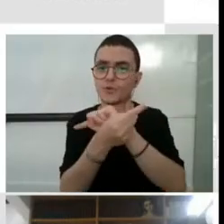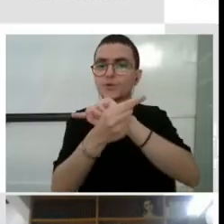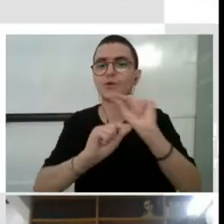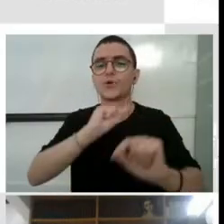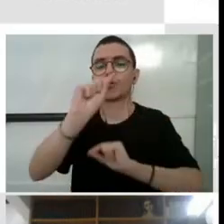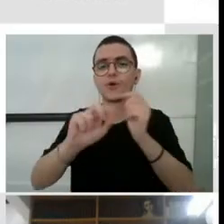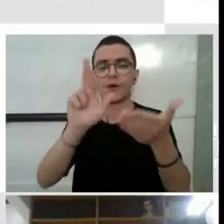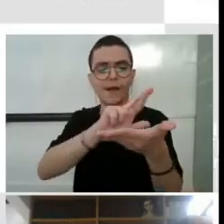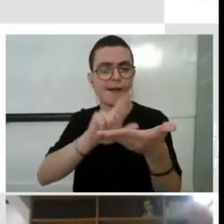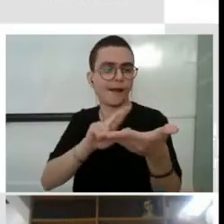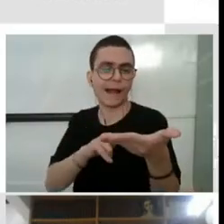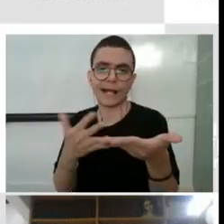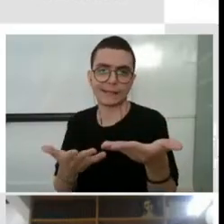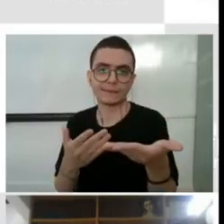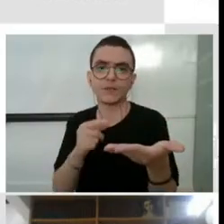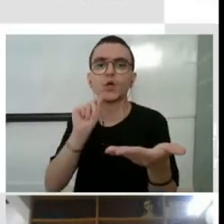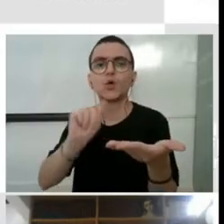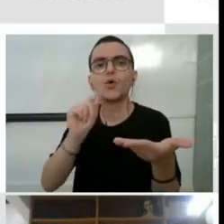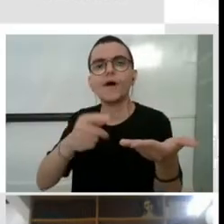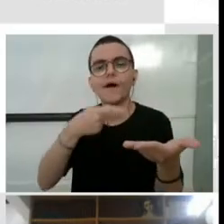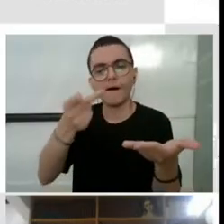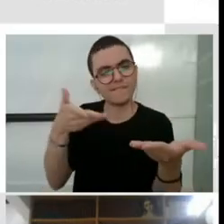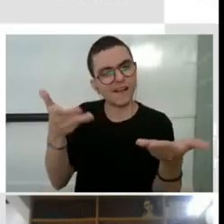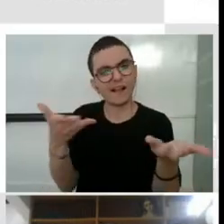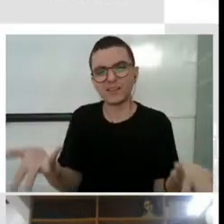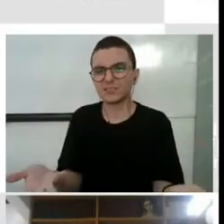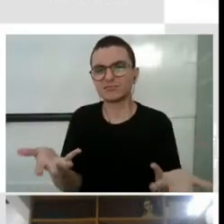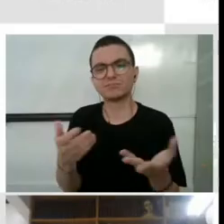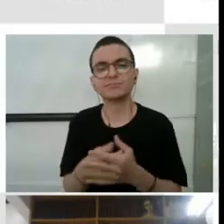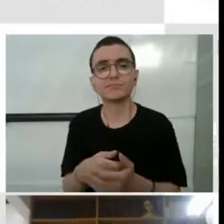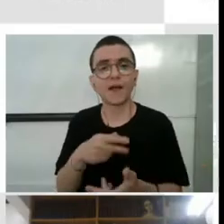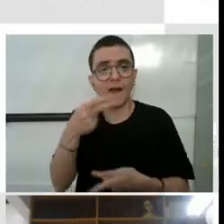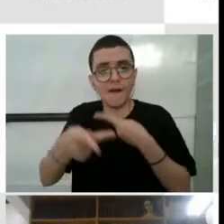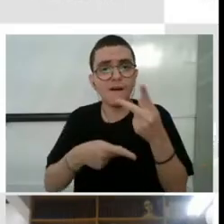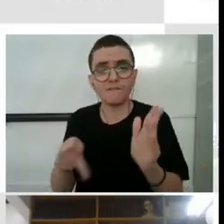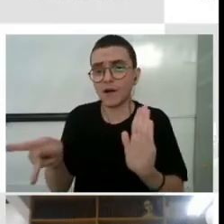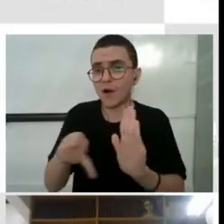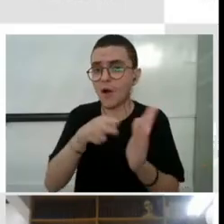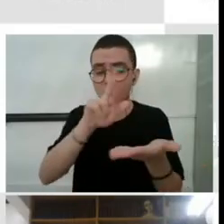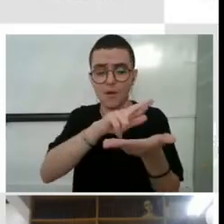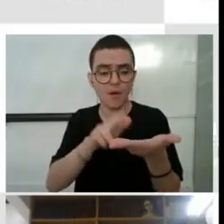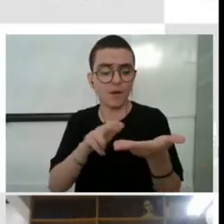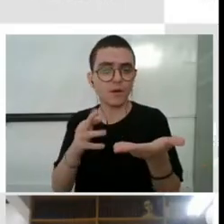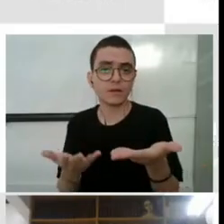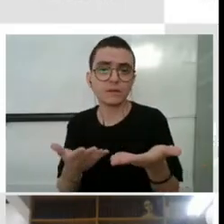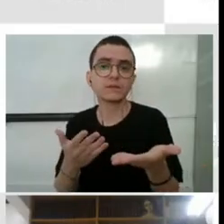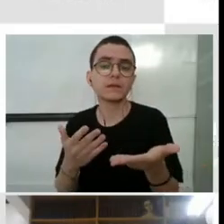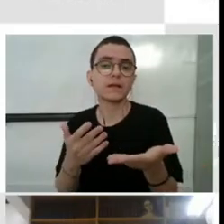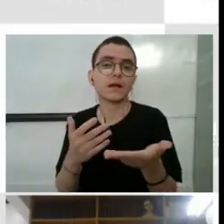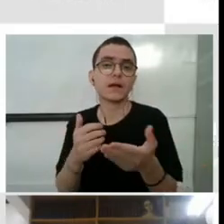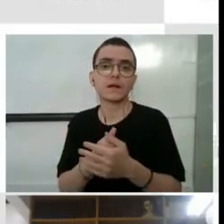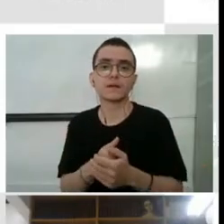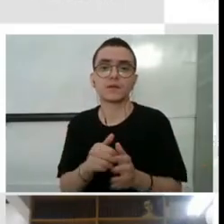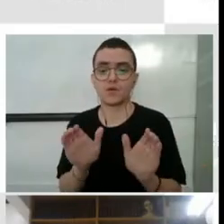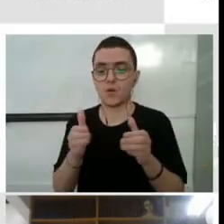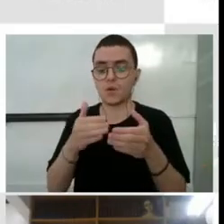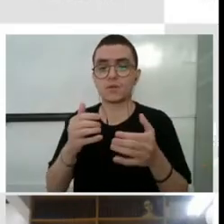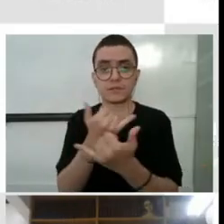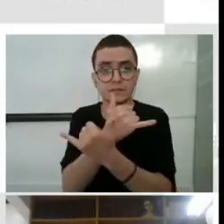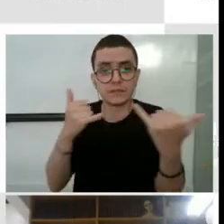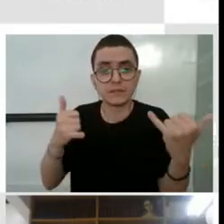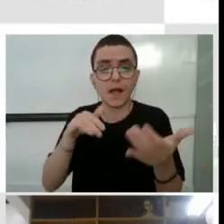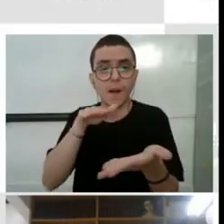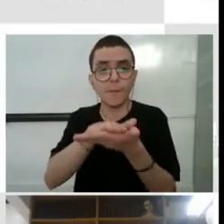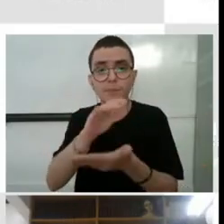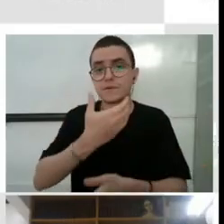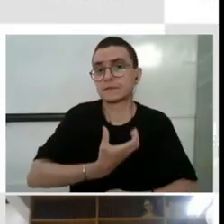aquele relatório. E do que eu estou falando aqui? Eu estou falando de um próprio relatório da Agência Nacional de Energia que foi publicado em dezembro.